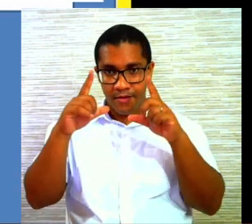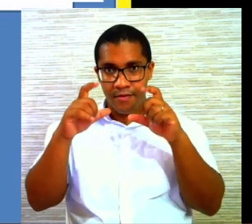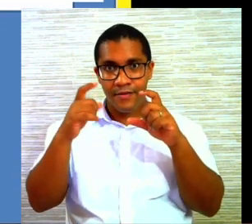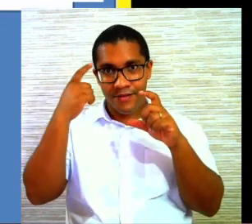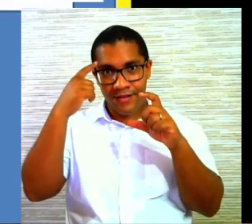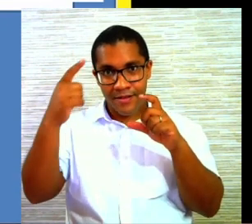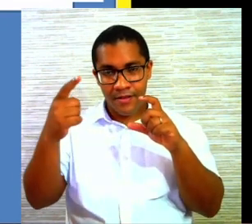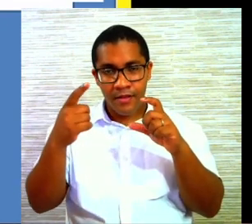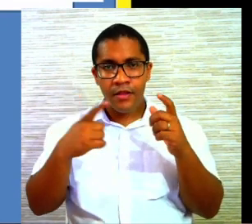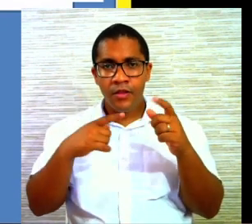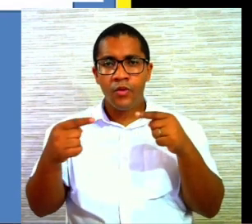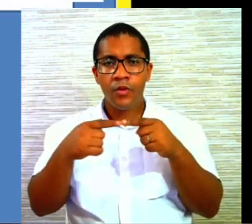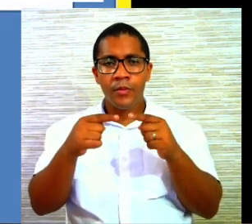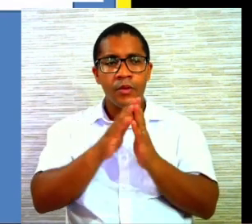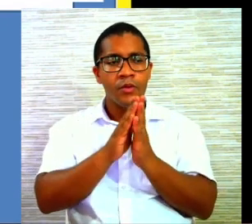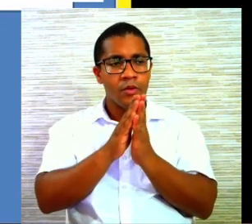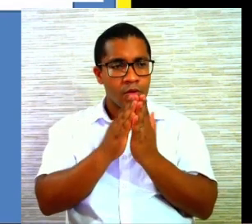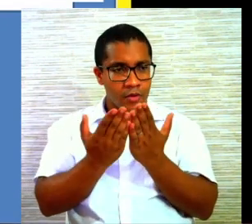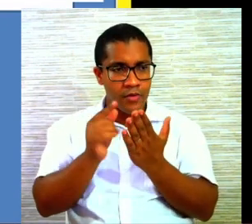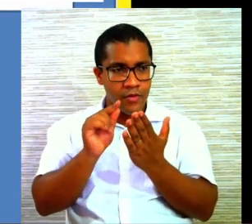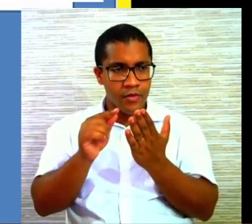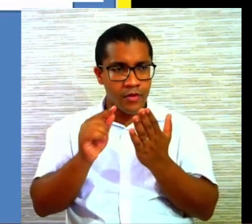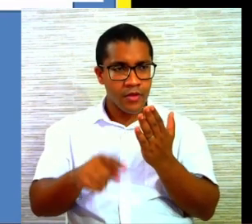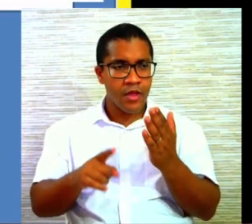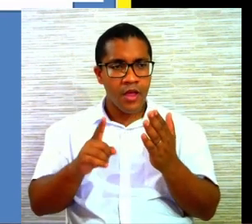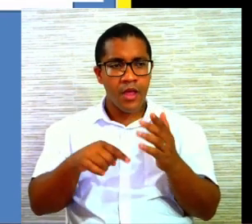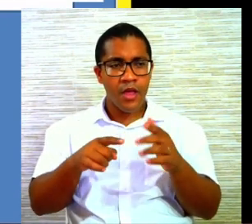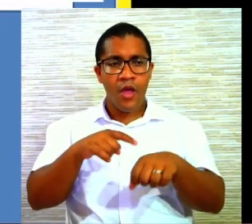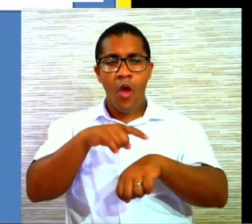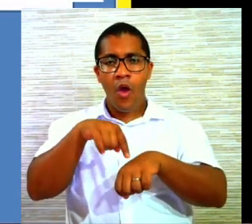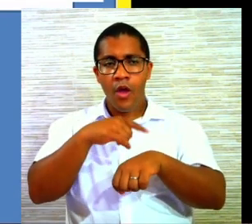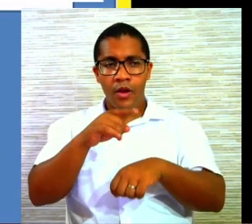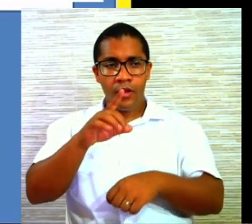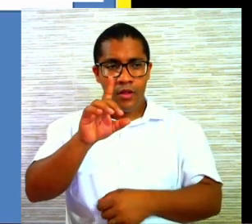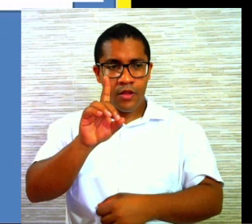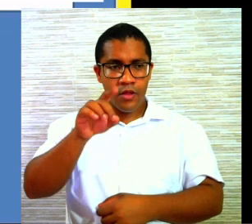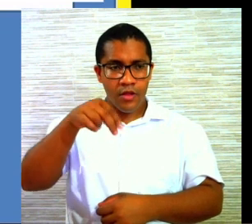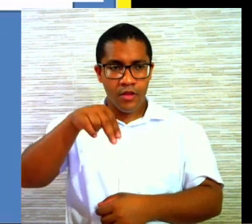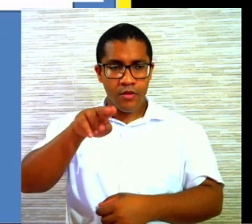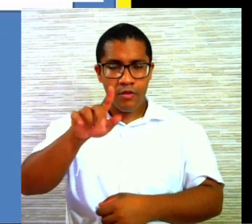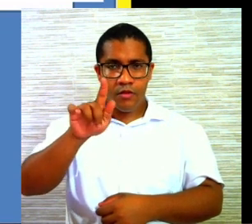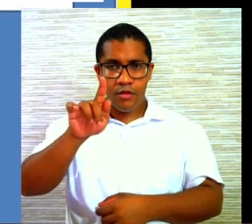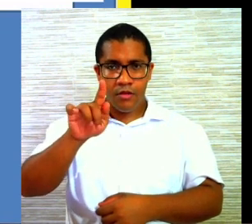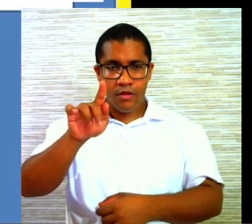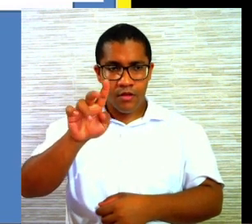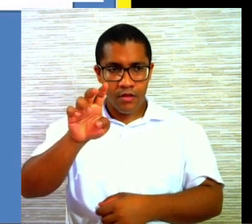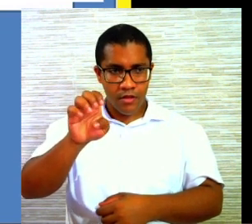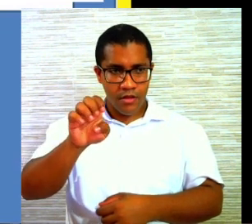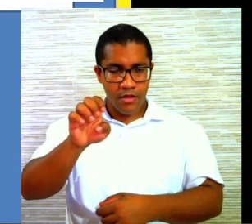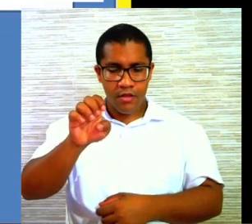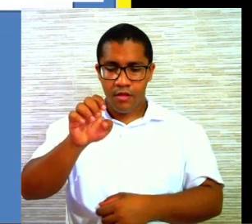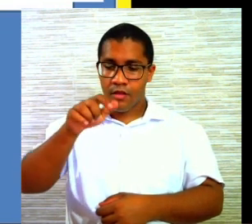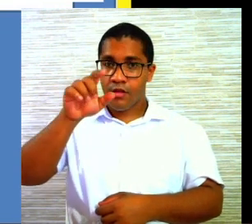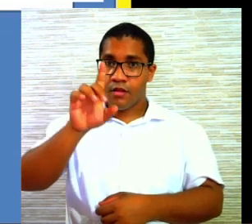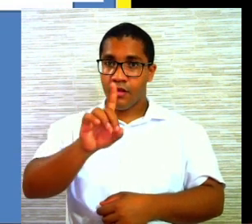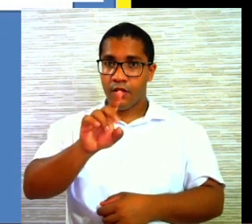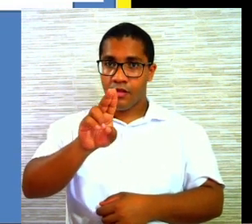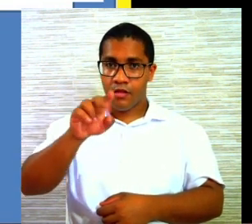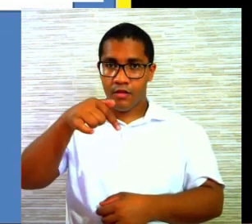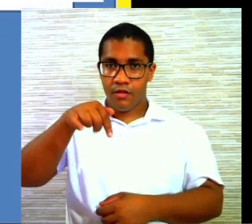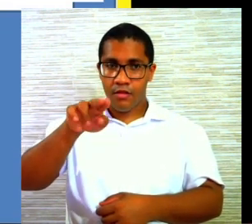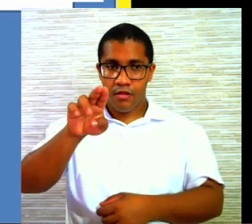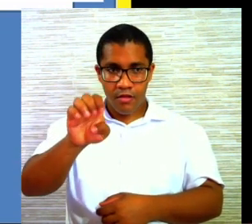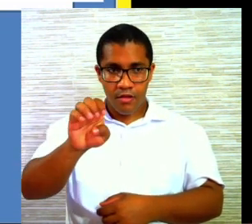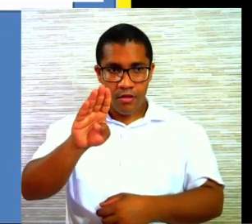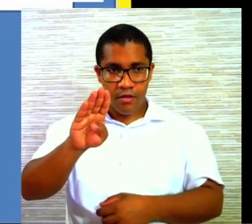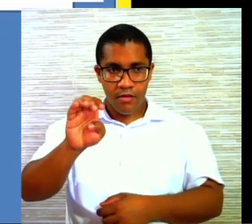do livro Horas, a riquíssima Hora de Duque de Berry, que eu falei anteriormente, encomendado por Jean de Valois,